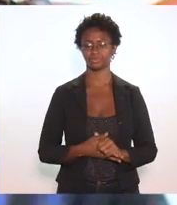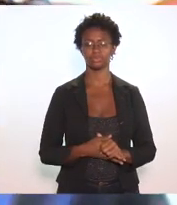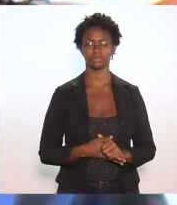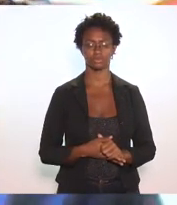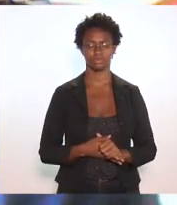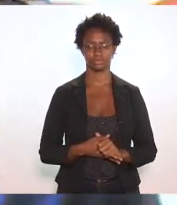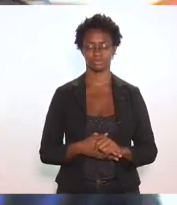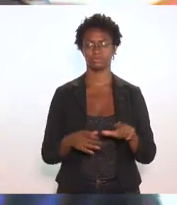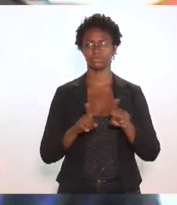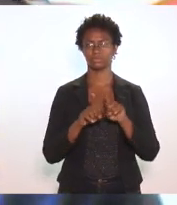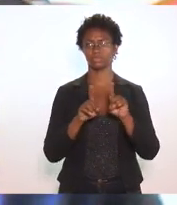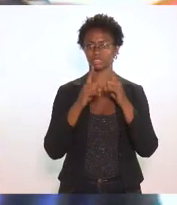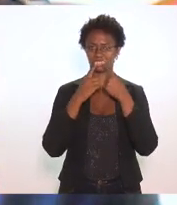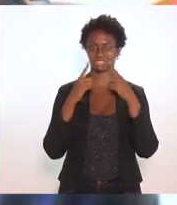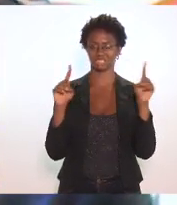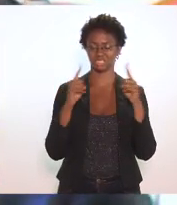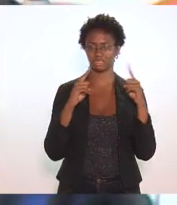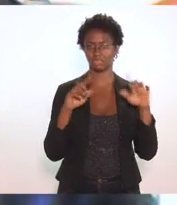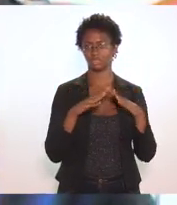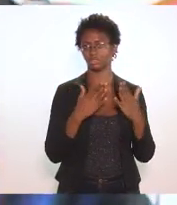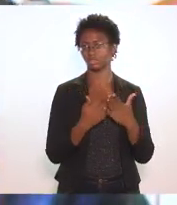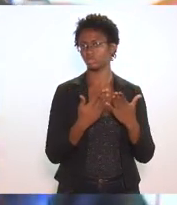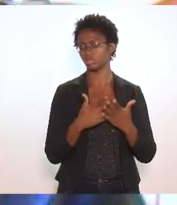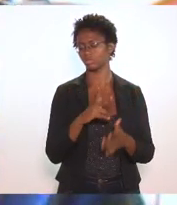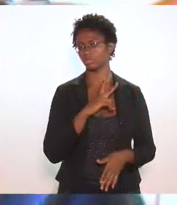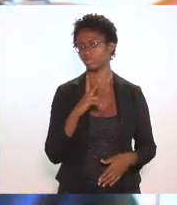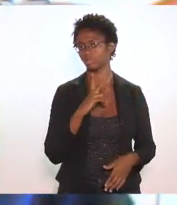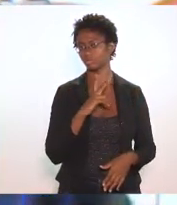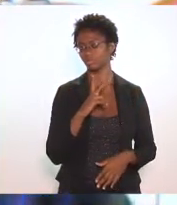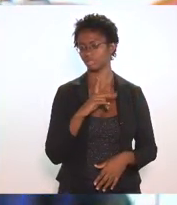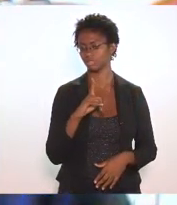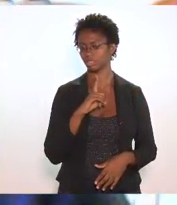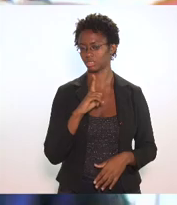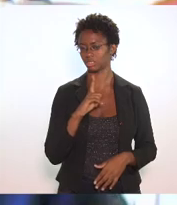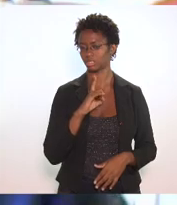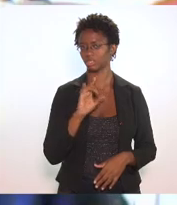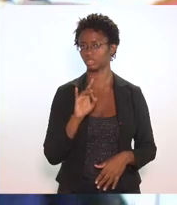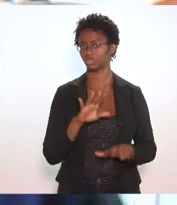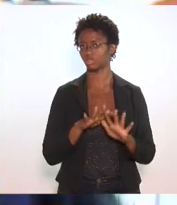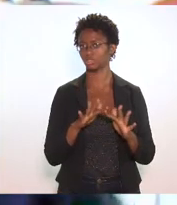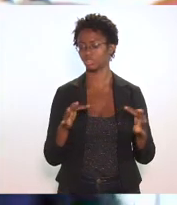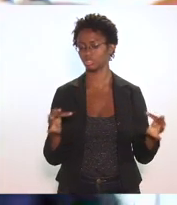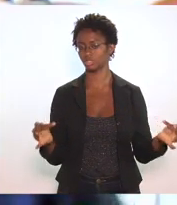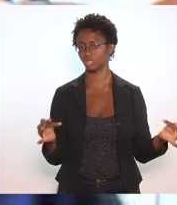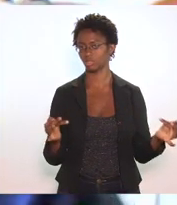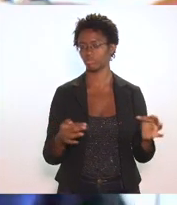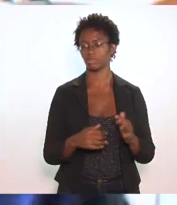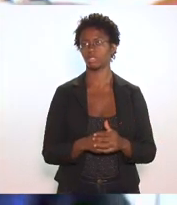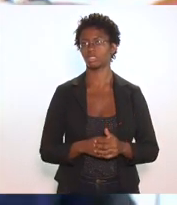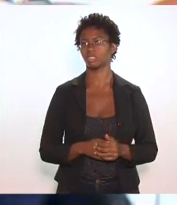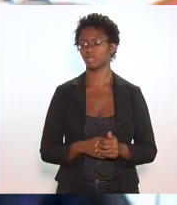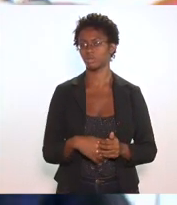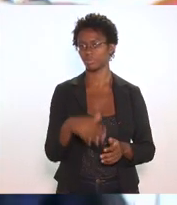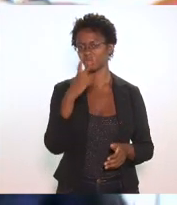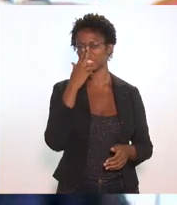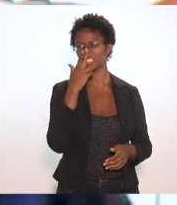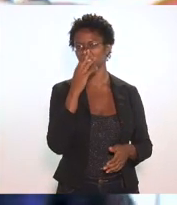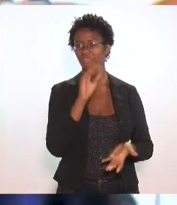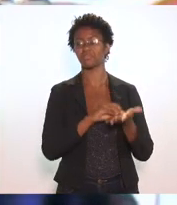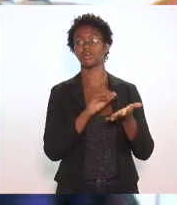denúncias de escolas privadas onde há, simplesmente, a ignorância, o